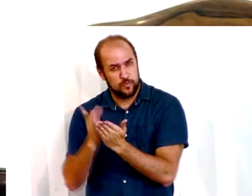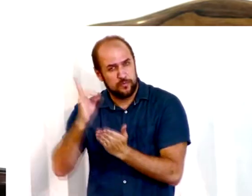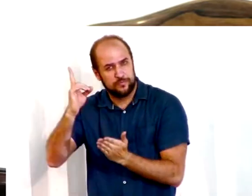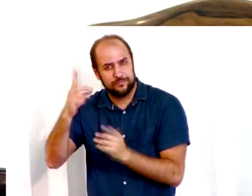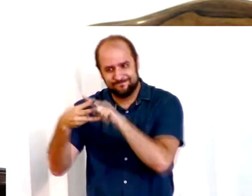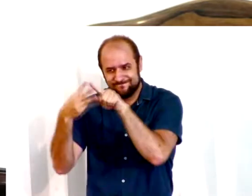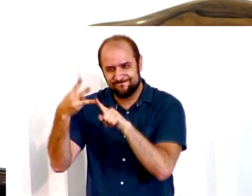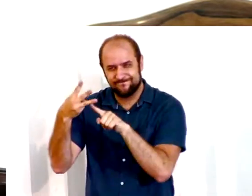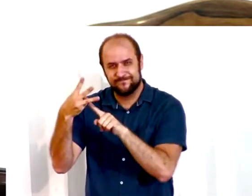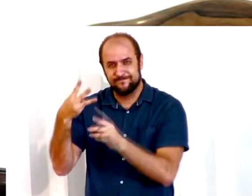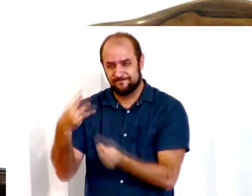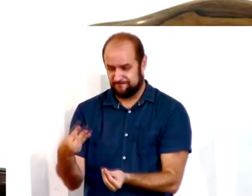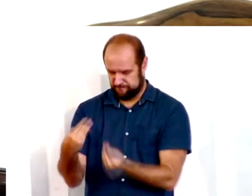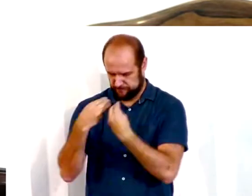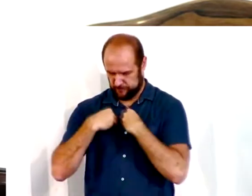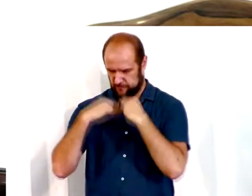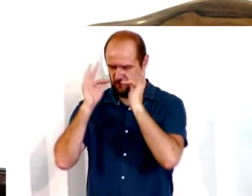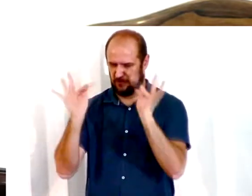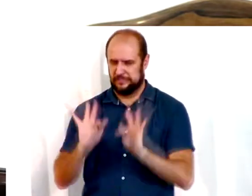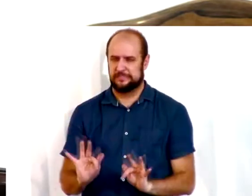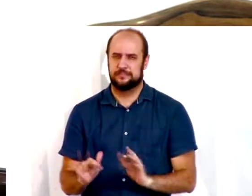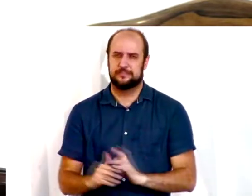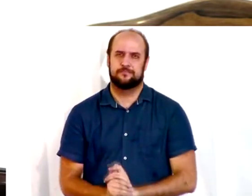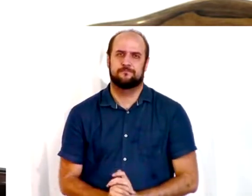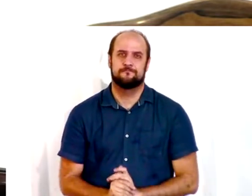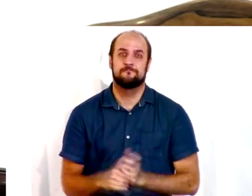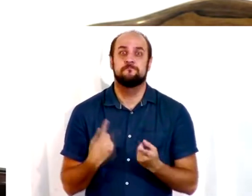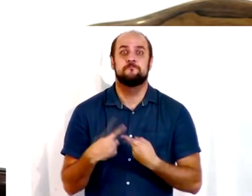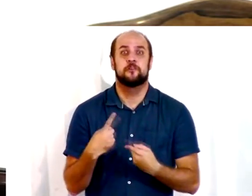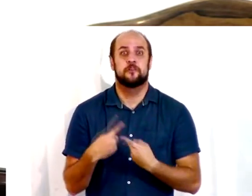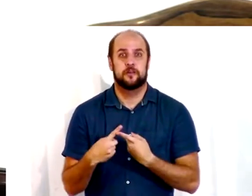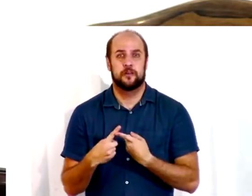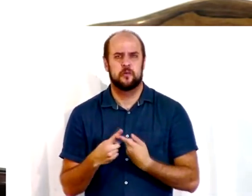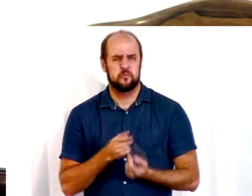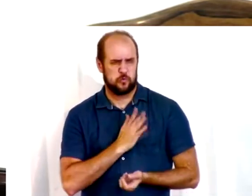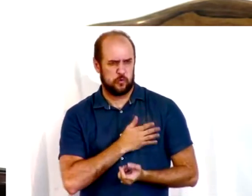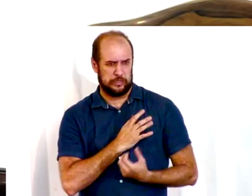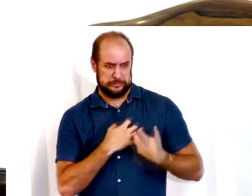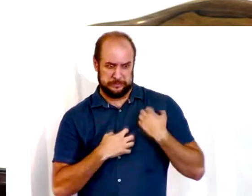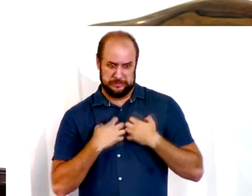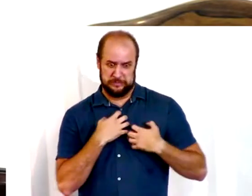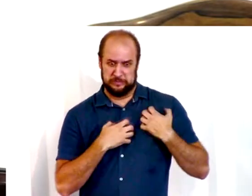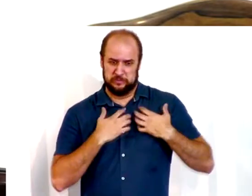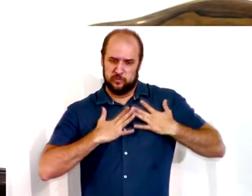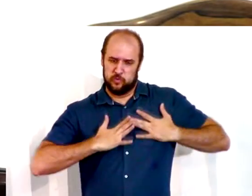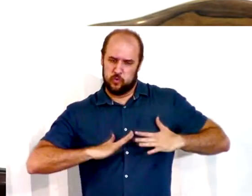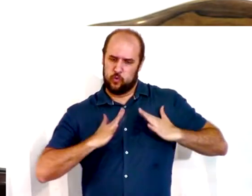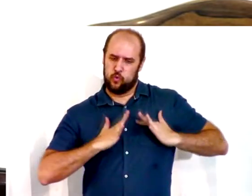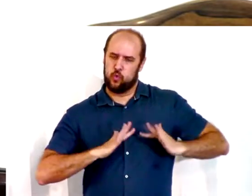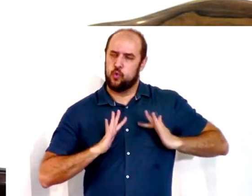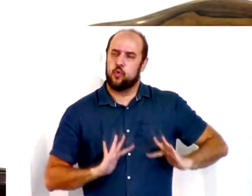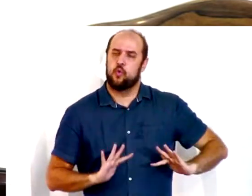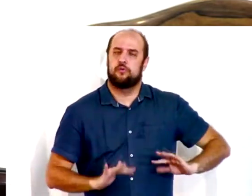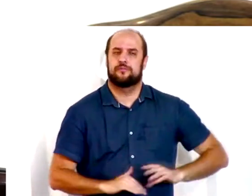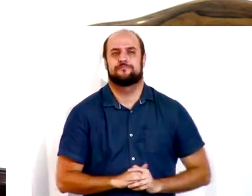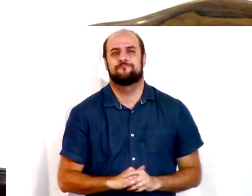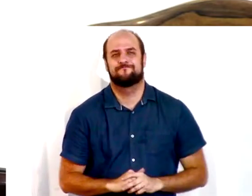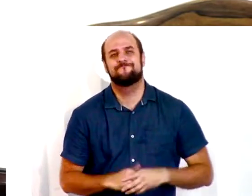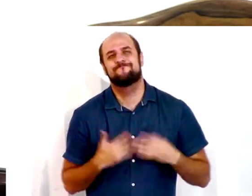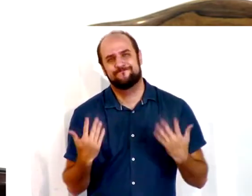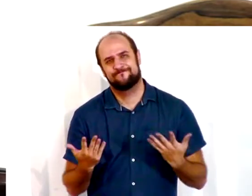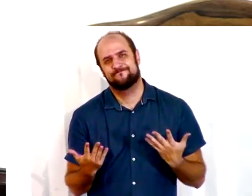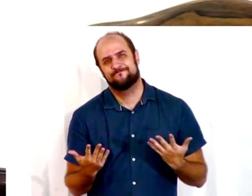vou ter contentamento. Por quê? Porque esse contentamento vai substituir o coração ansioso. Esse é o